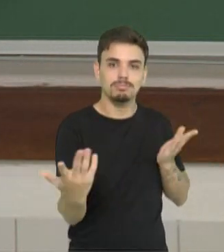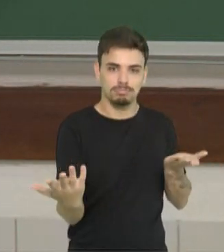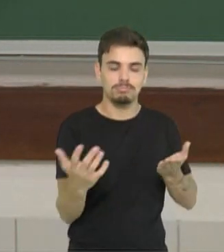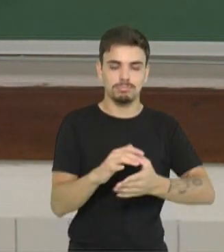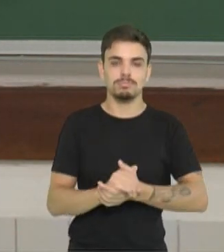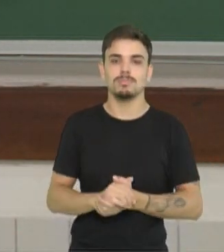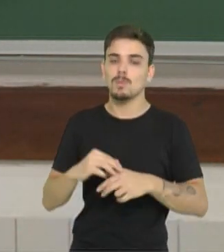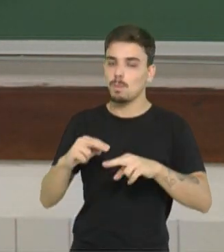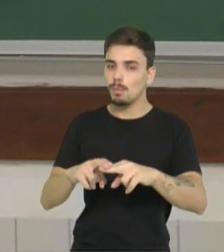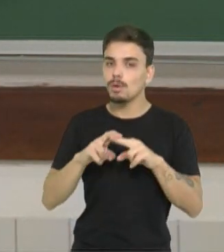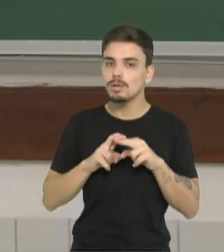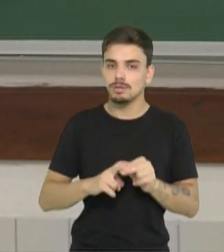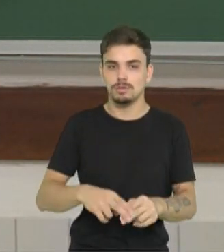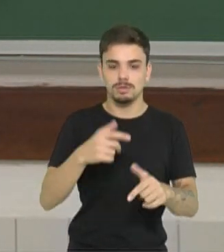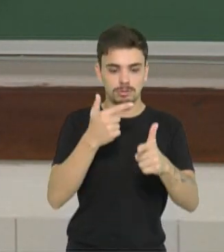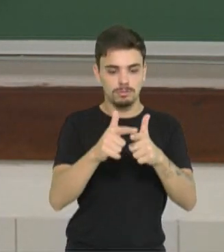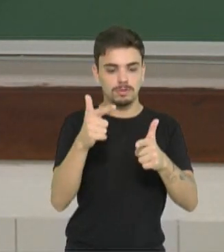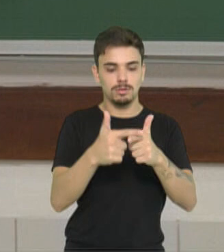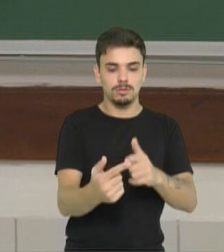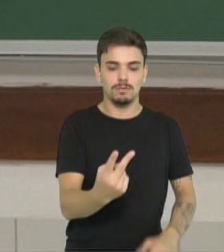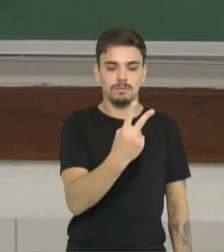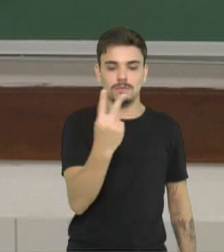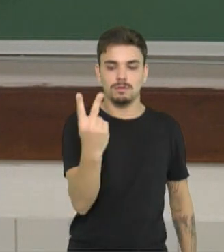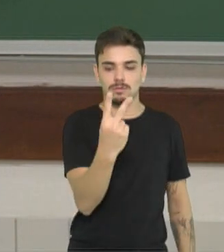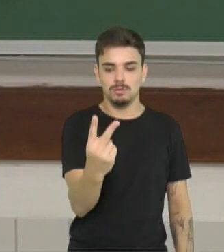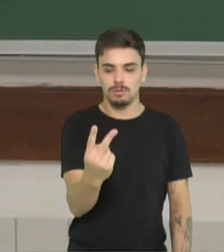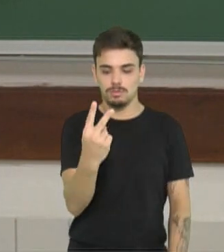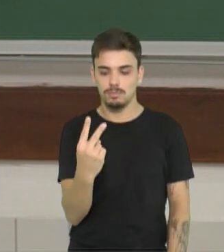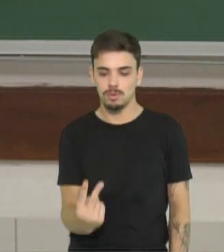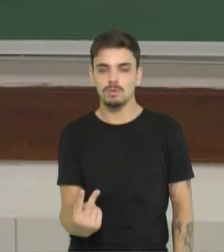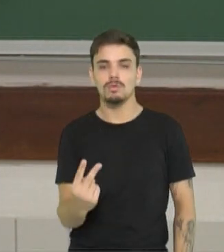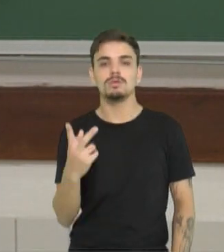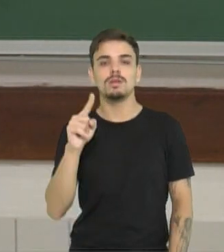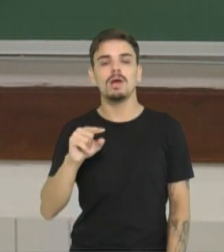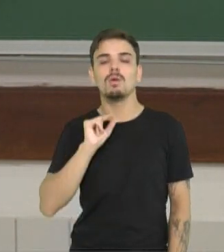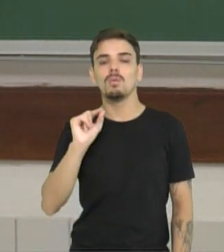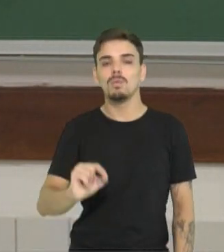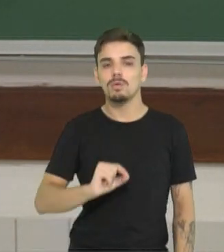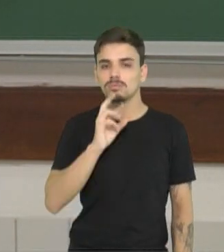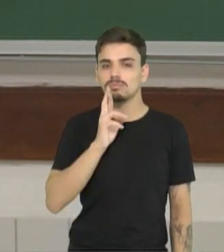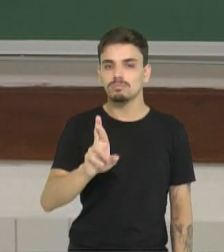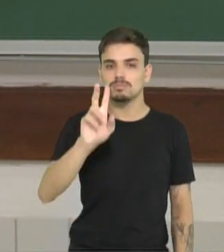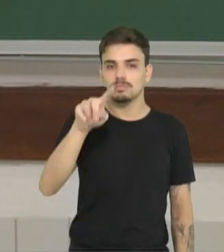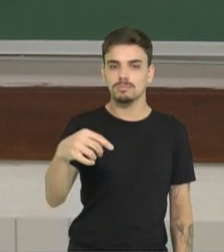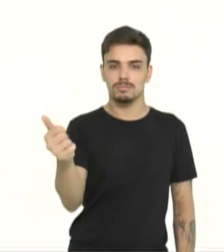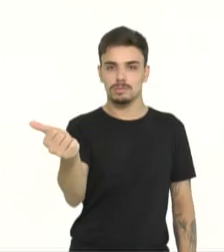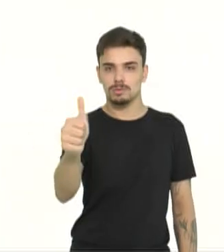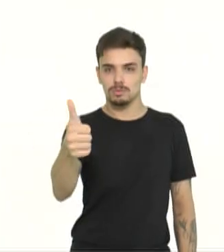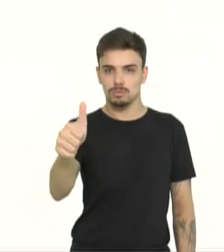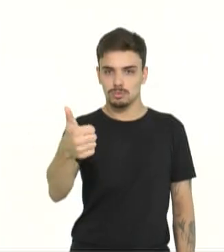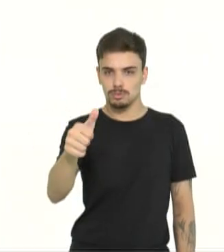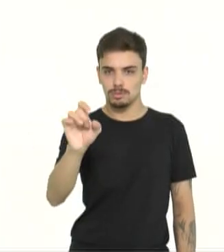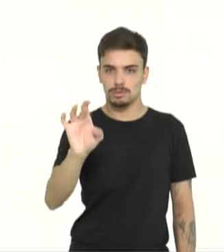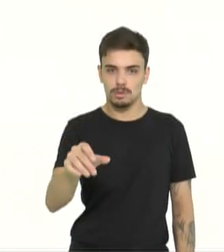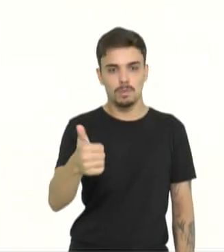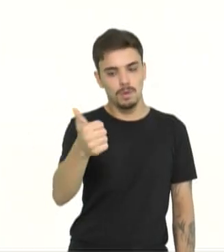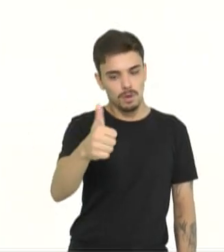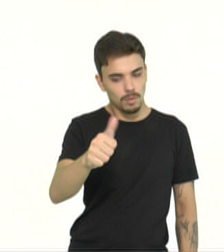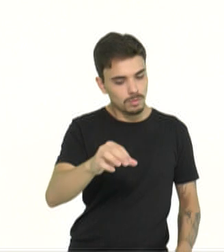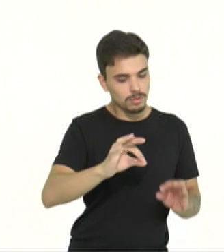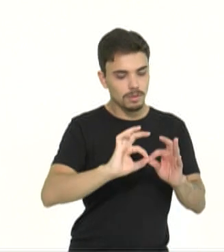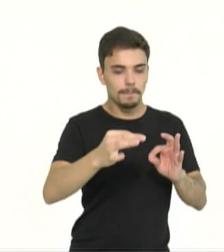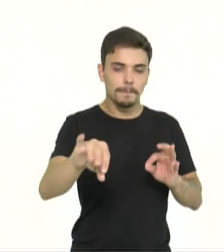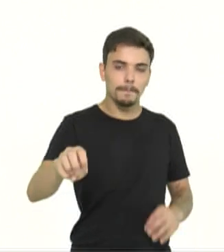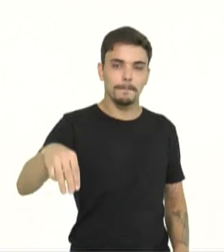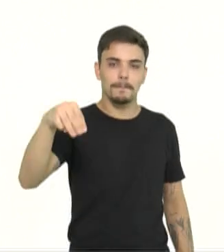Então, dividindo 22 por 2, o resultado que a gente encontra é 11 metros por segundo